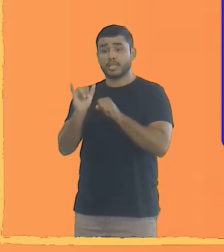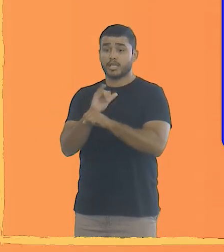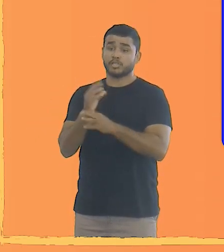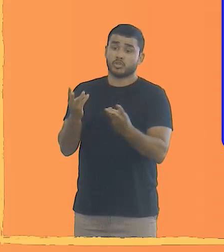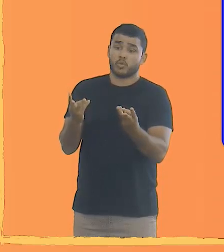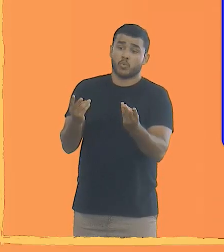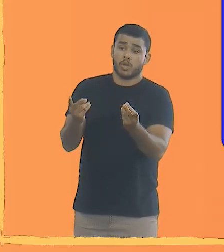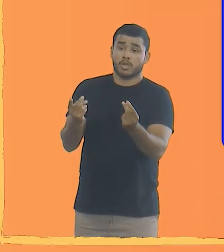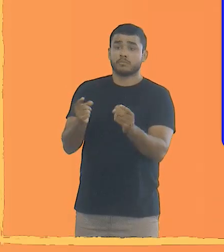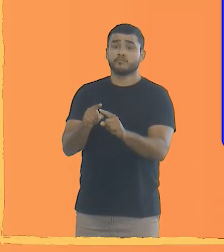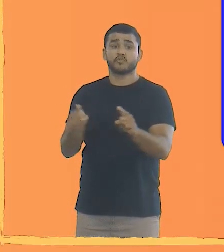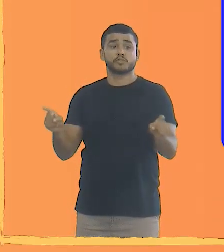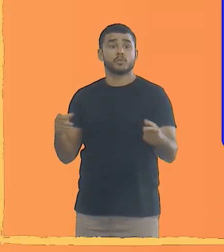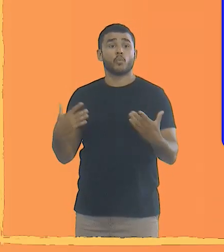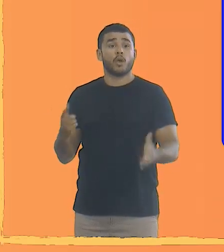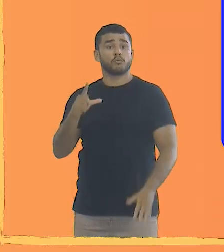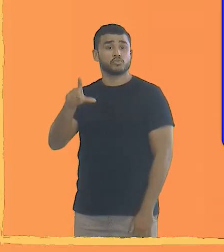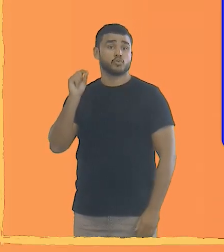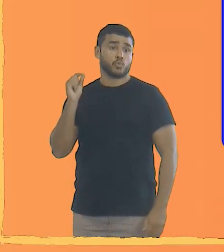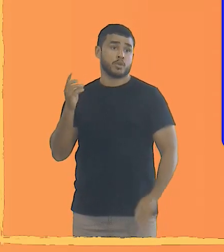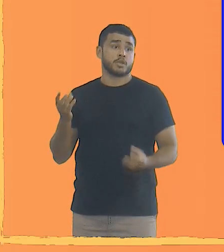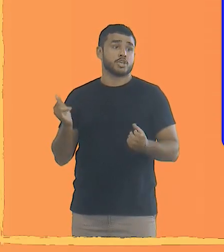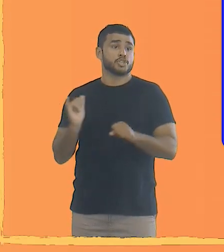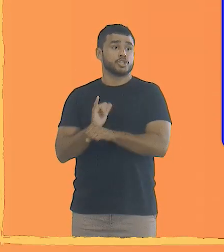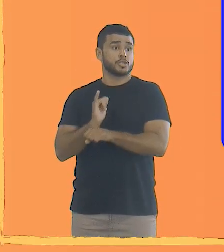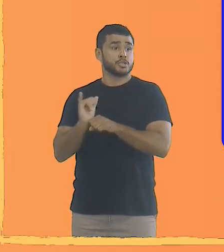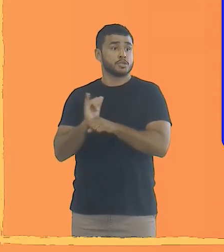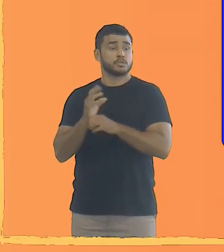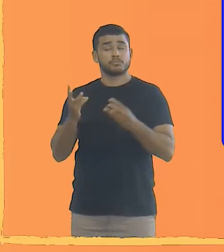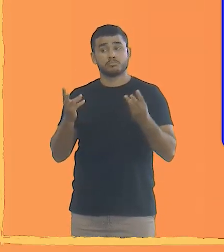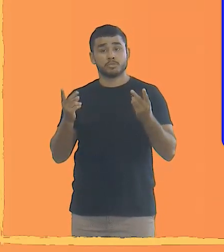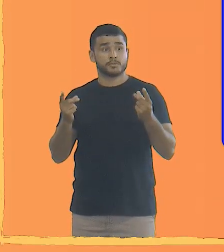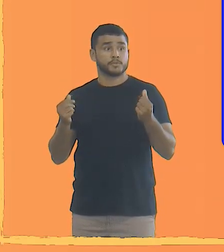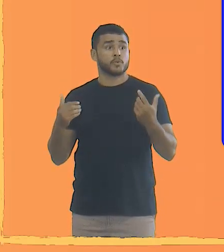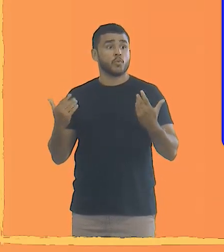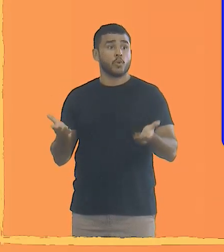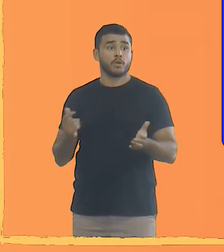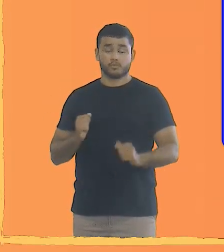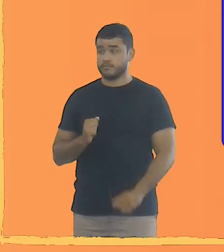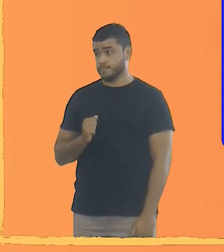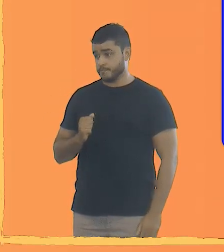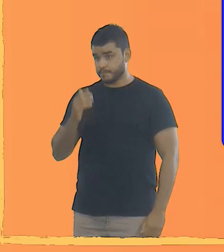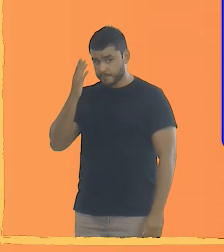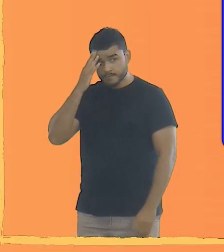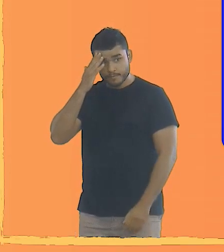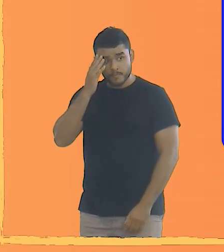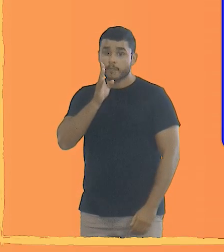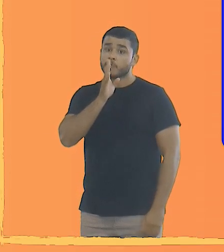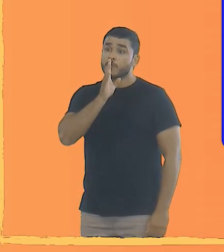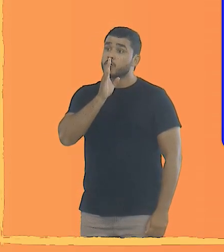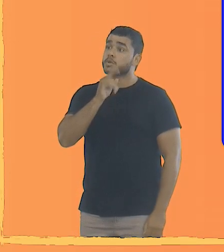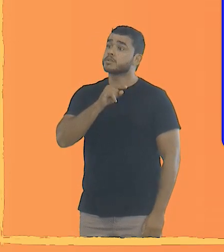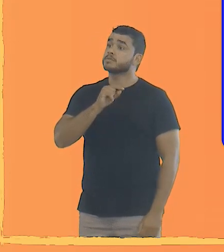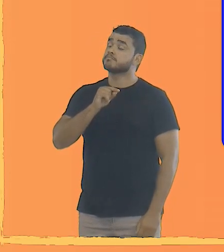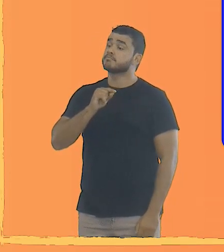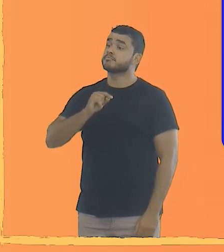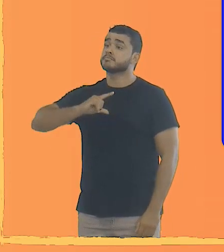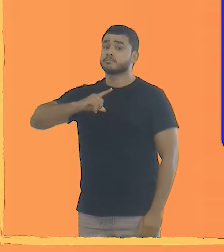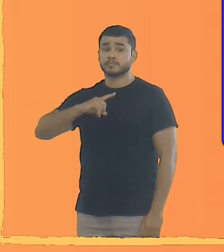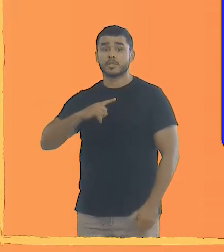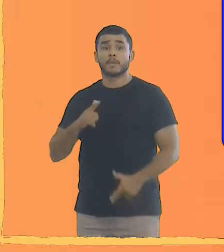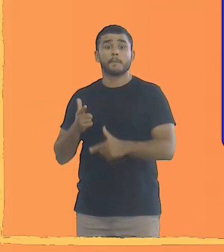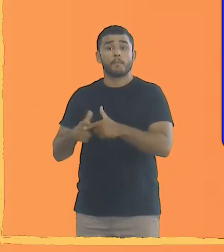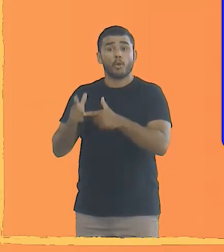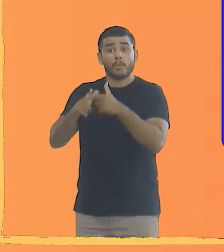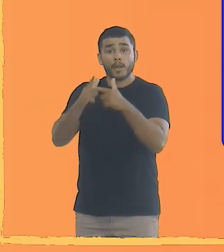criando o nosso repertório. A gente começa a se adaptar às perguntas, a gente começa a conhecer mais as características dos problemas